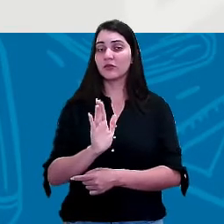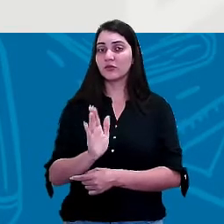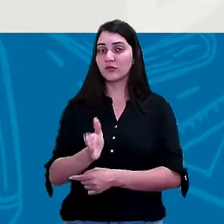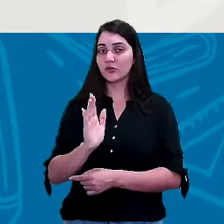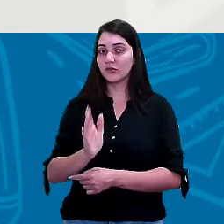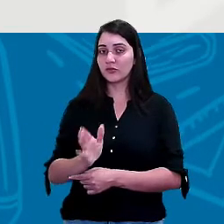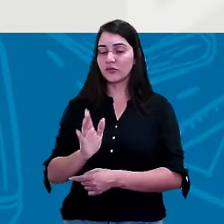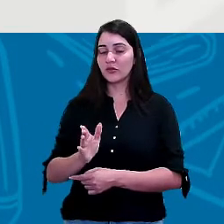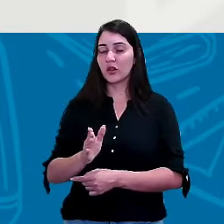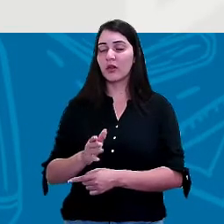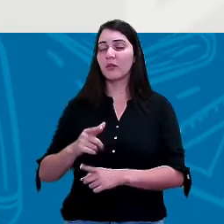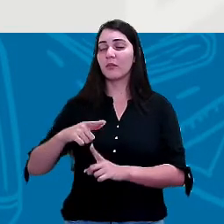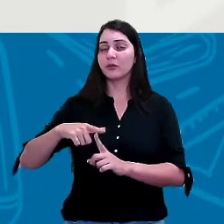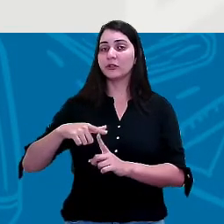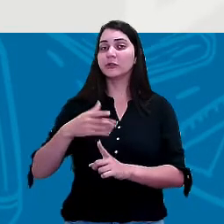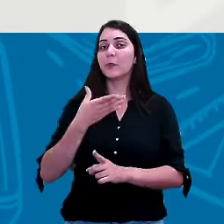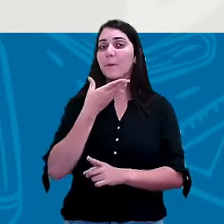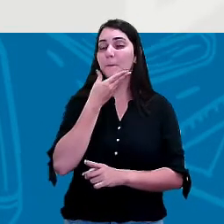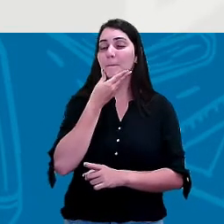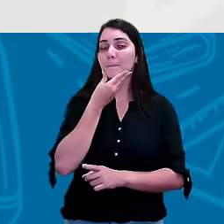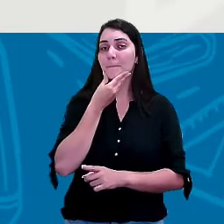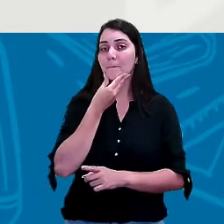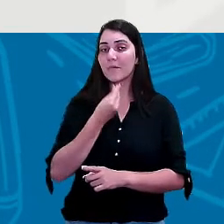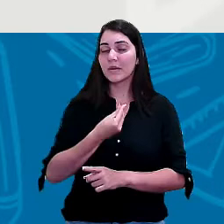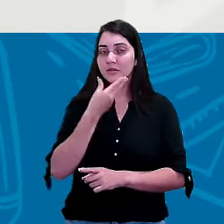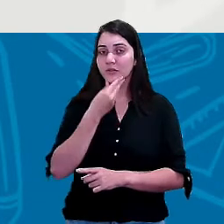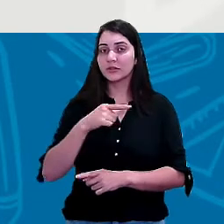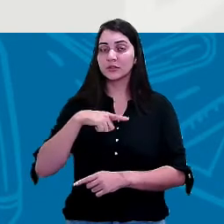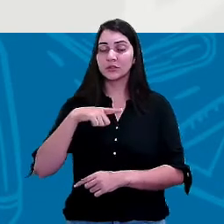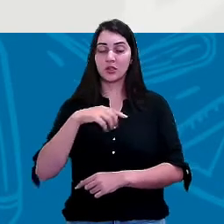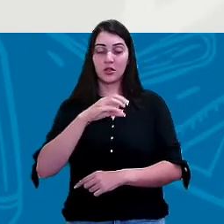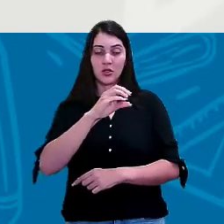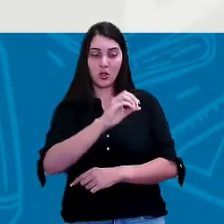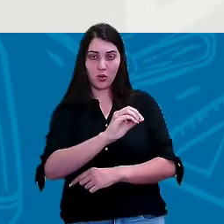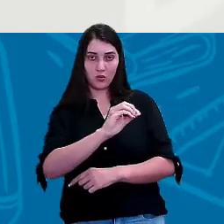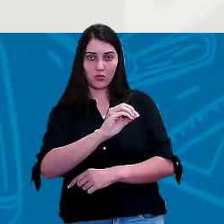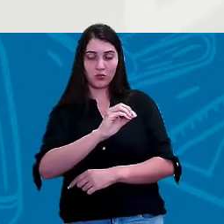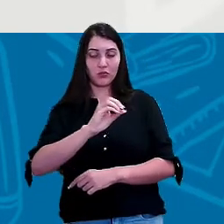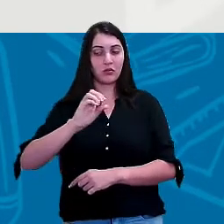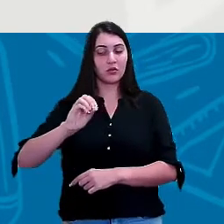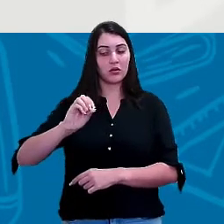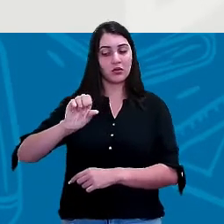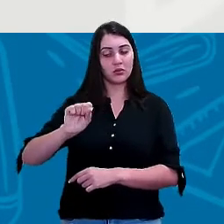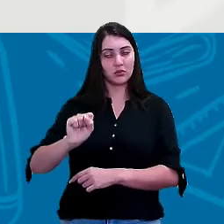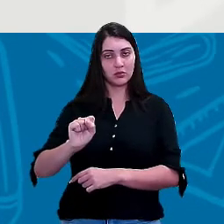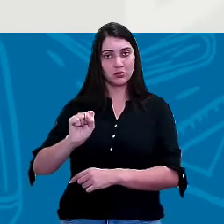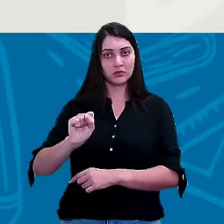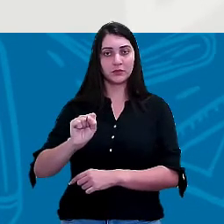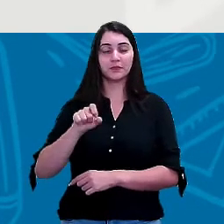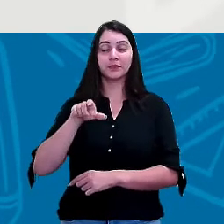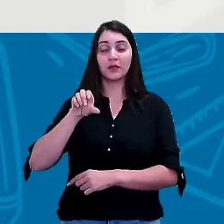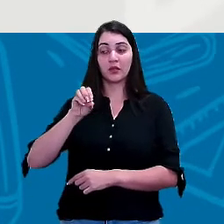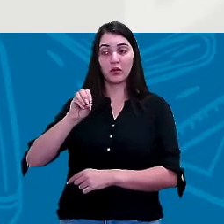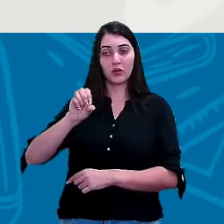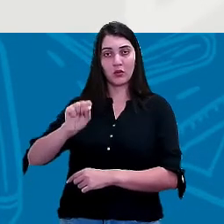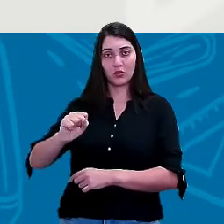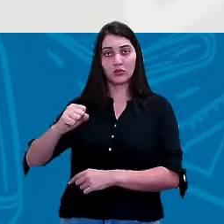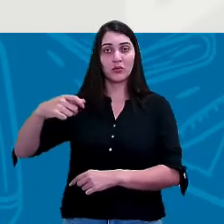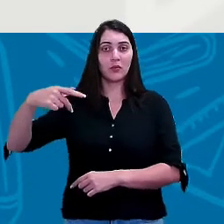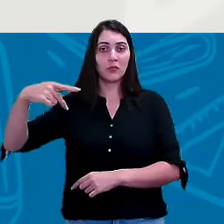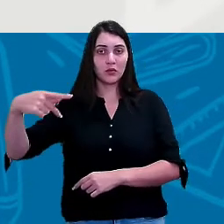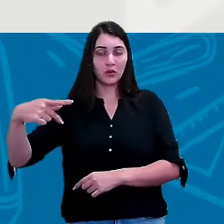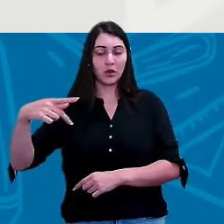gênero masculino, eu tenho o e os. Os para plural, quando o